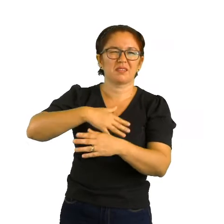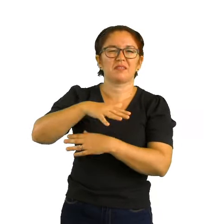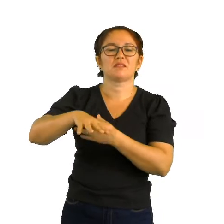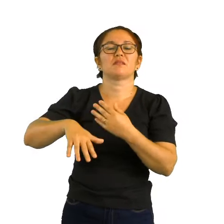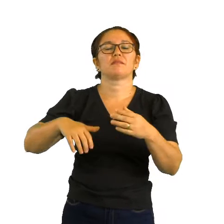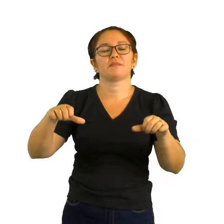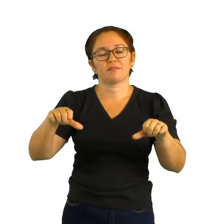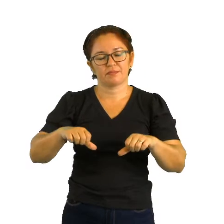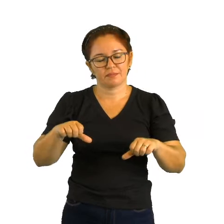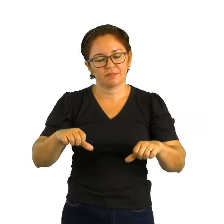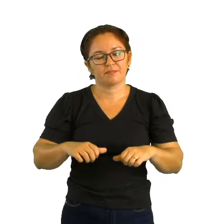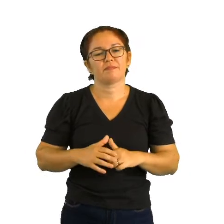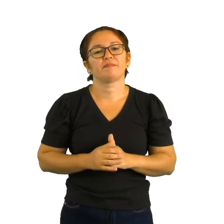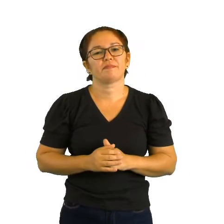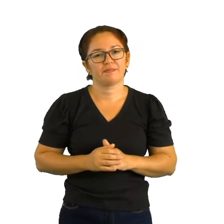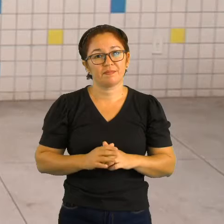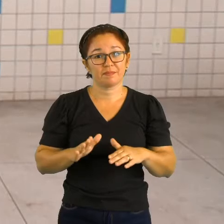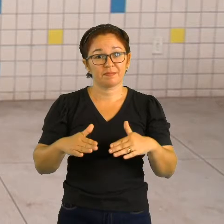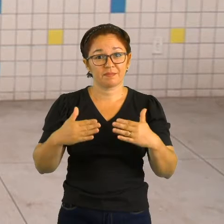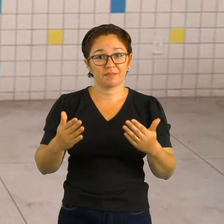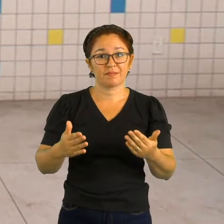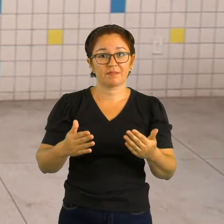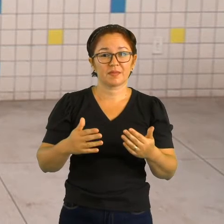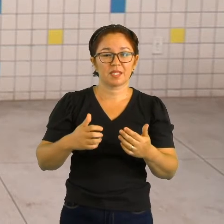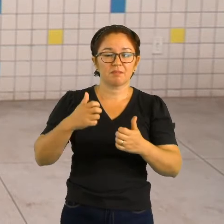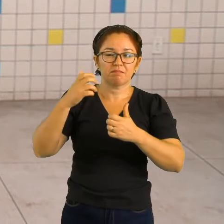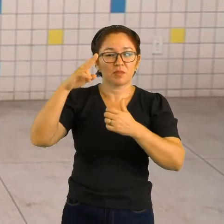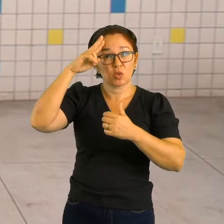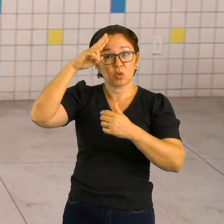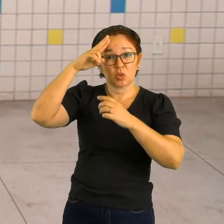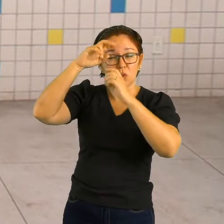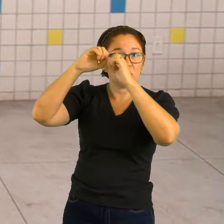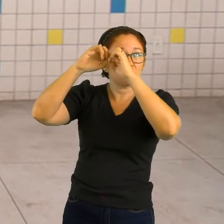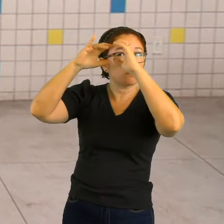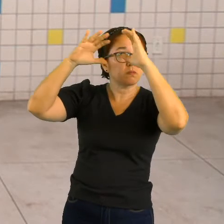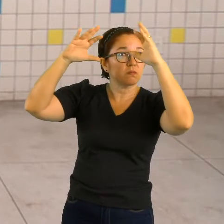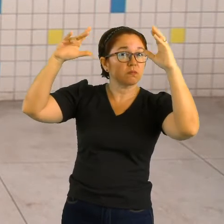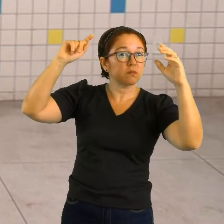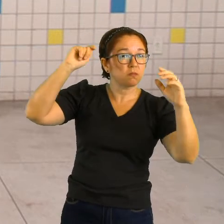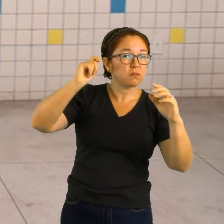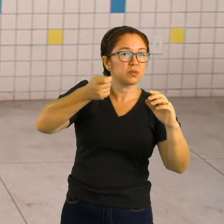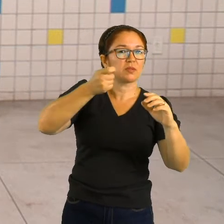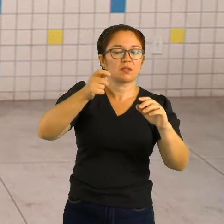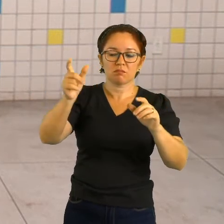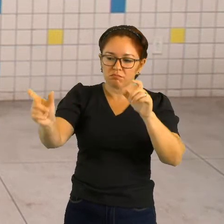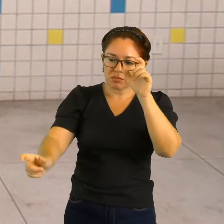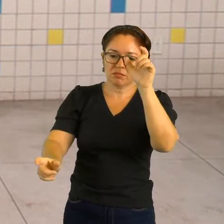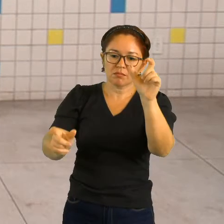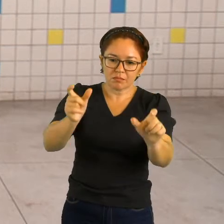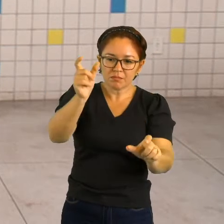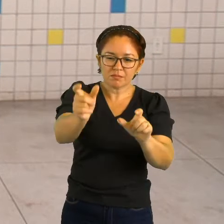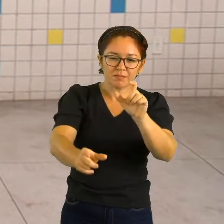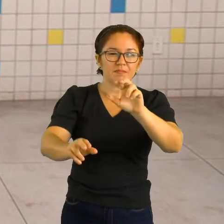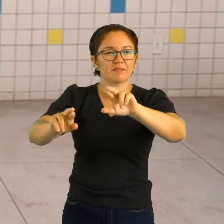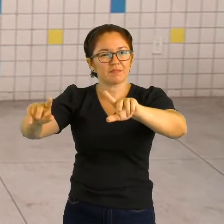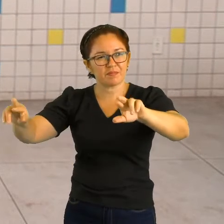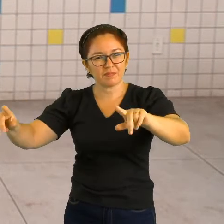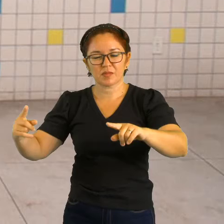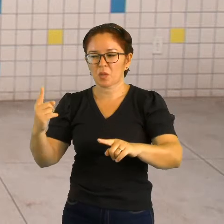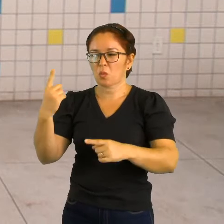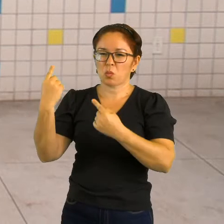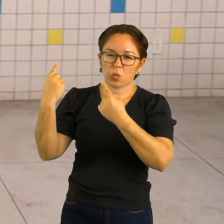Então, os contos de fada têm sempre esses tipos de personagem. O agressor,